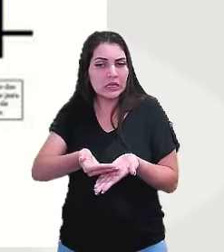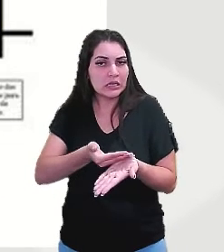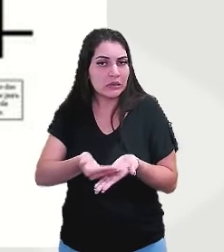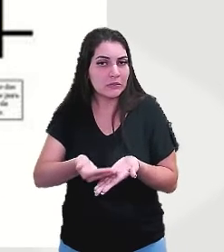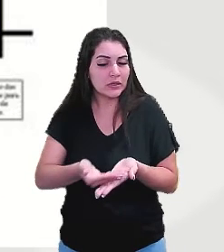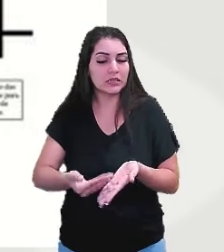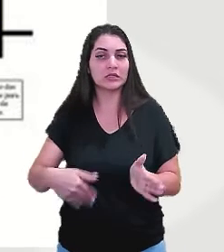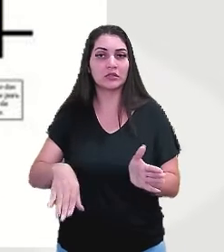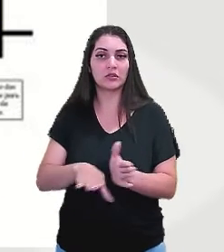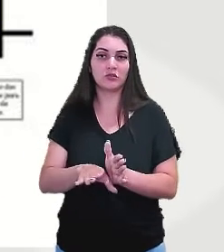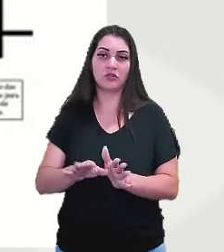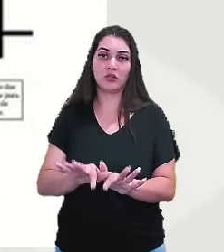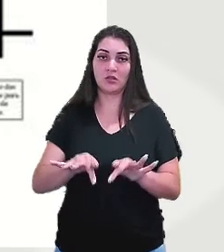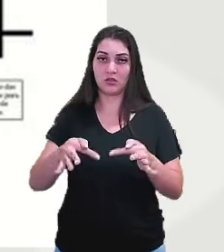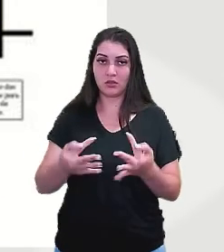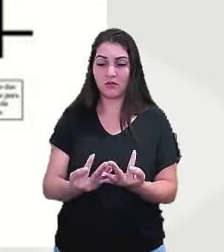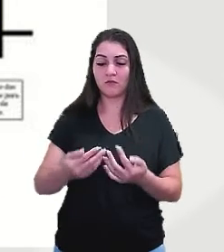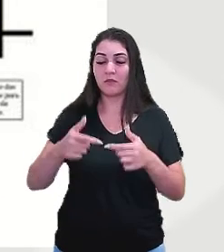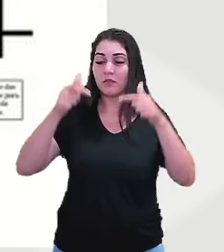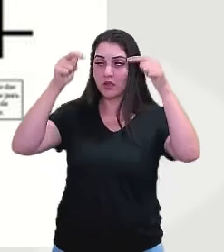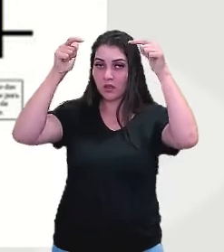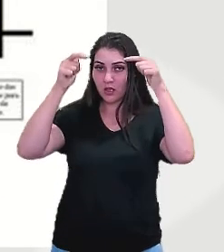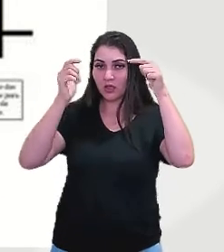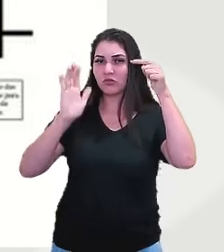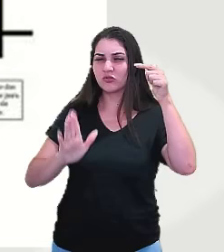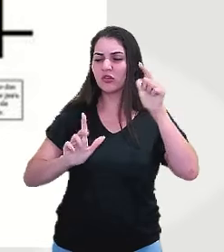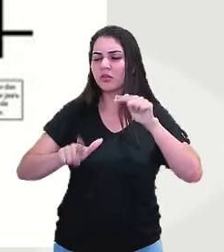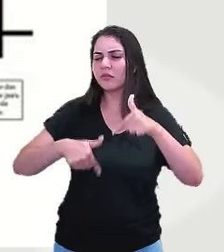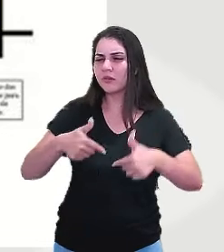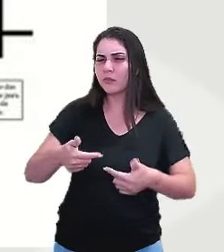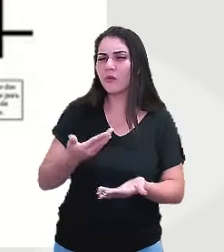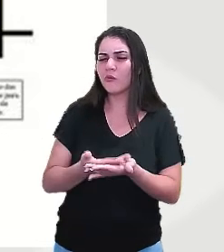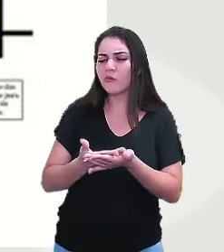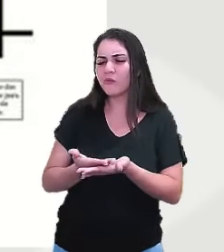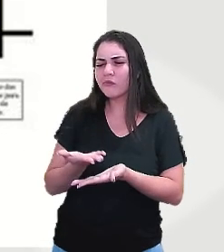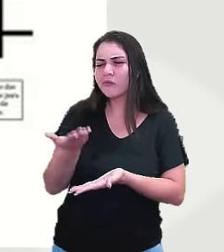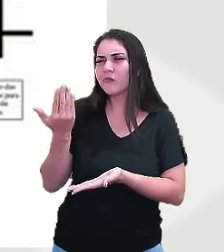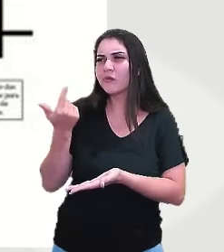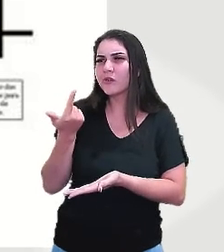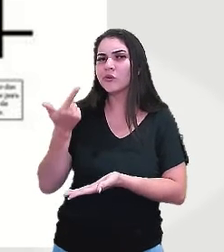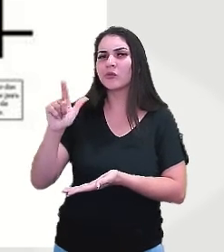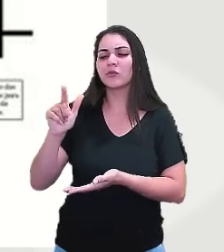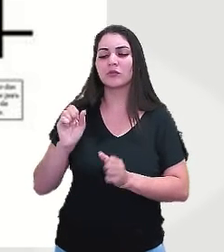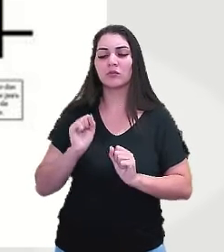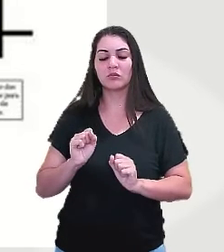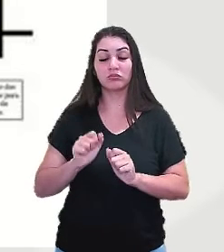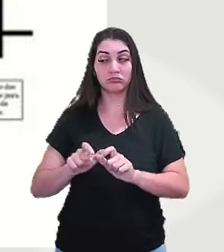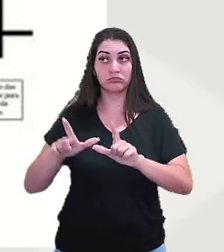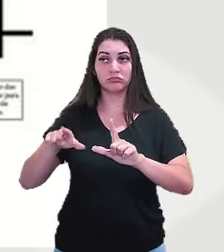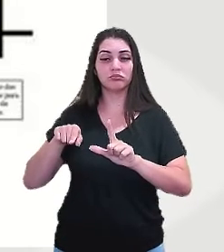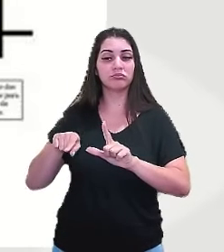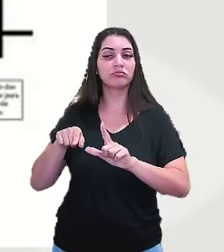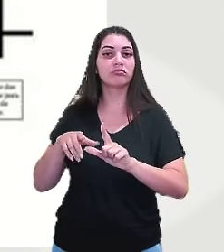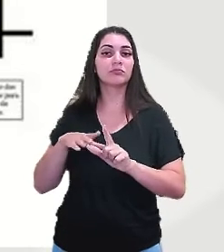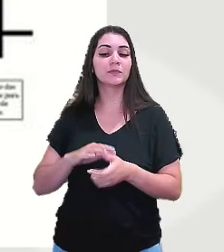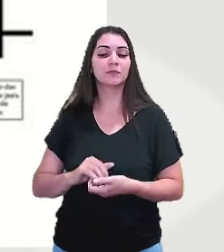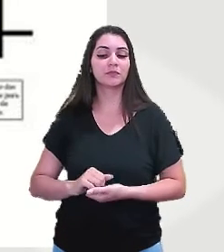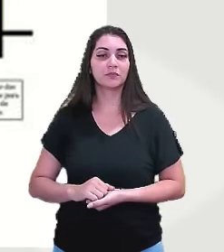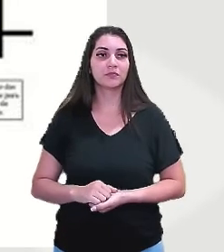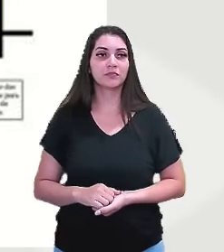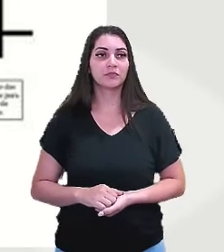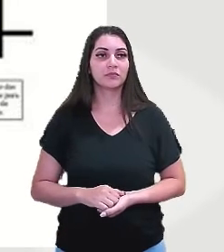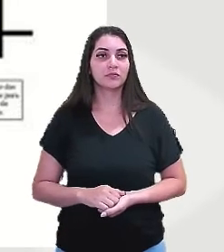dessa chegada da família real, que a gente já trabalhou em outras aulas, você pode abrir aqui,